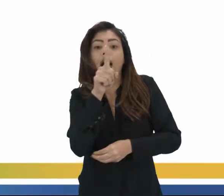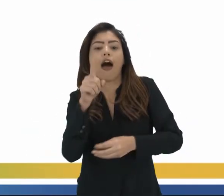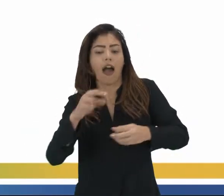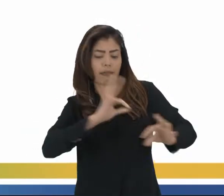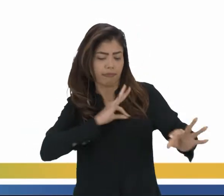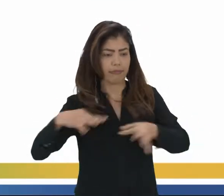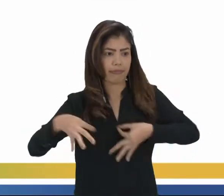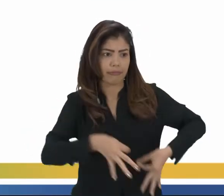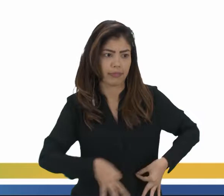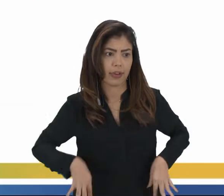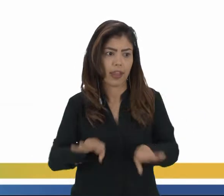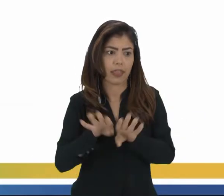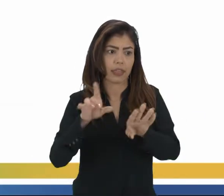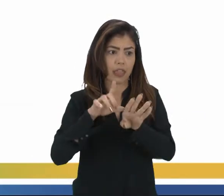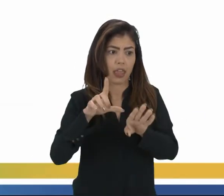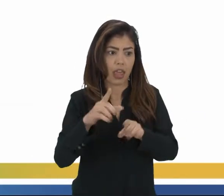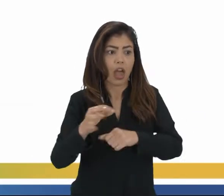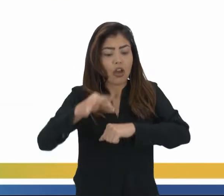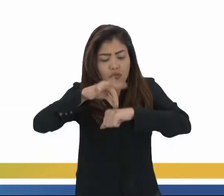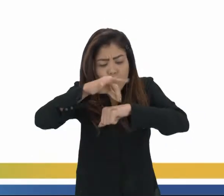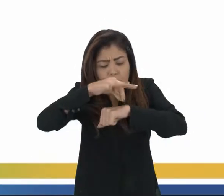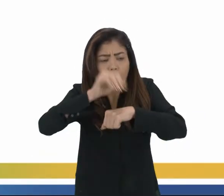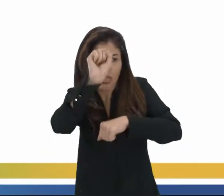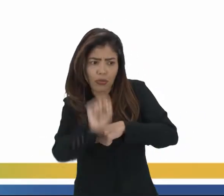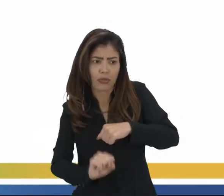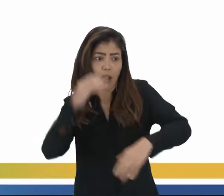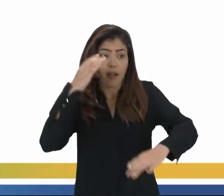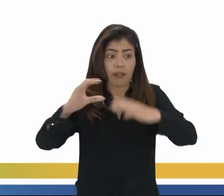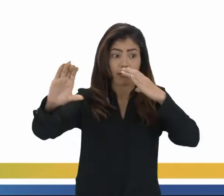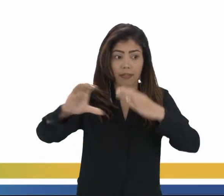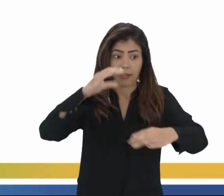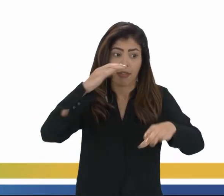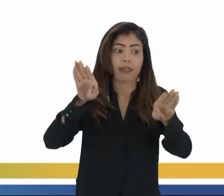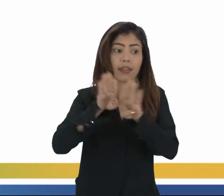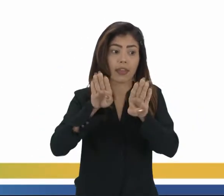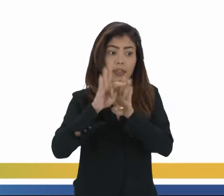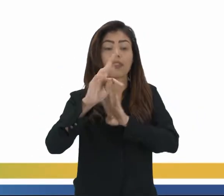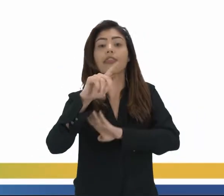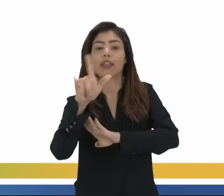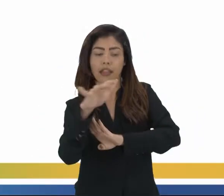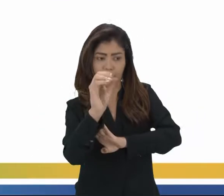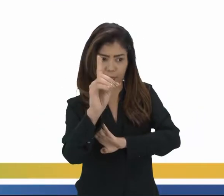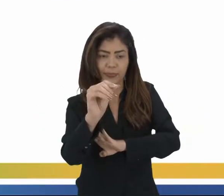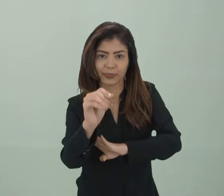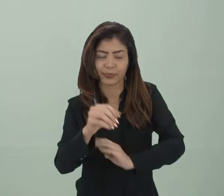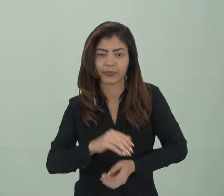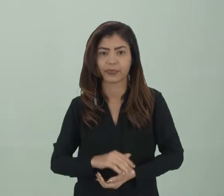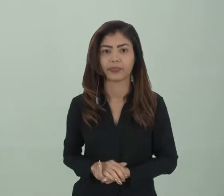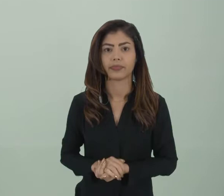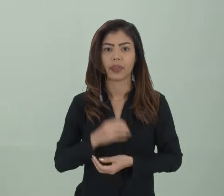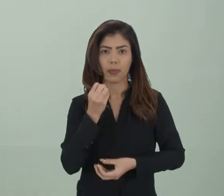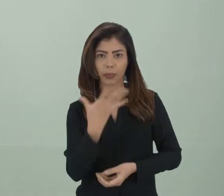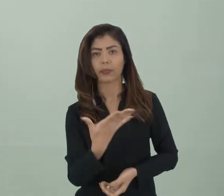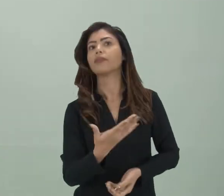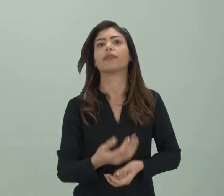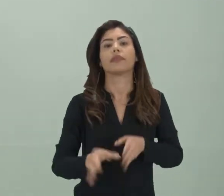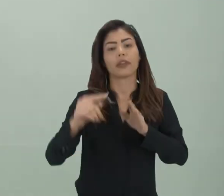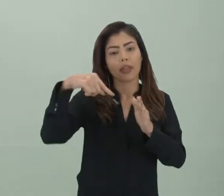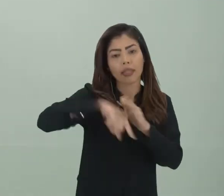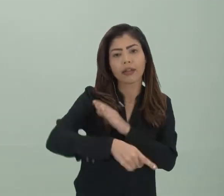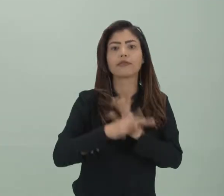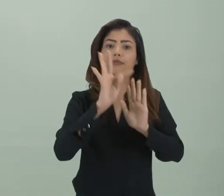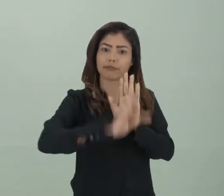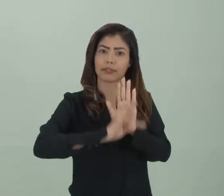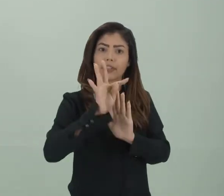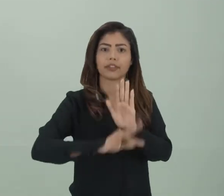cebra. Los mariquitas del sur cantam em las azotecas. Bom, dentro desse texto nós